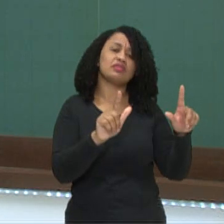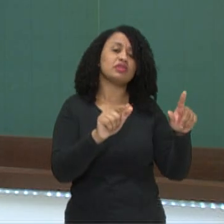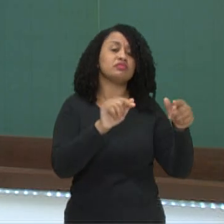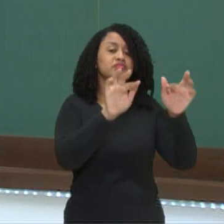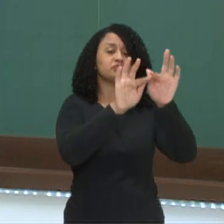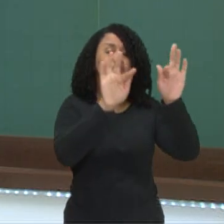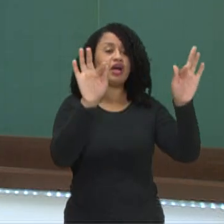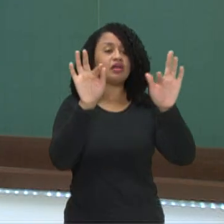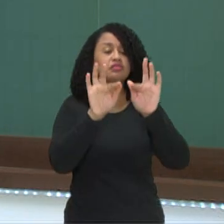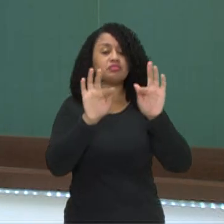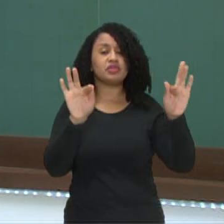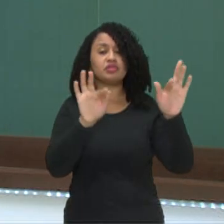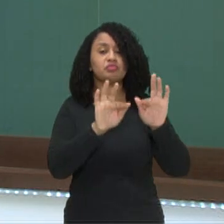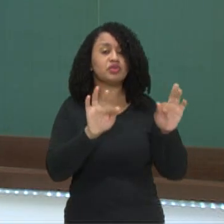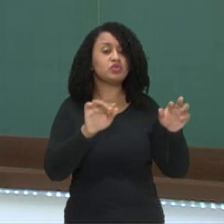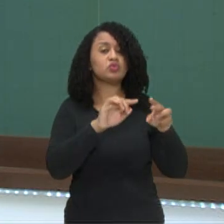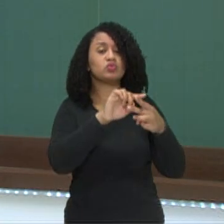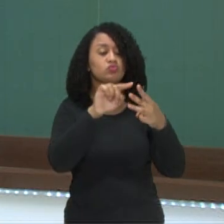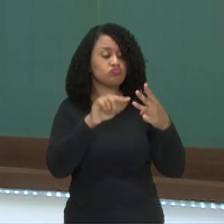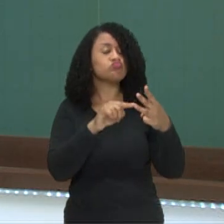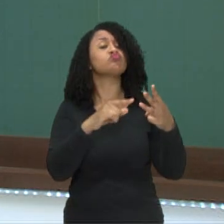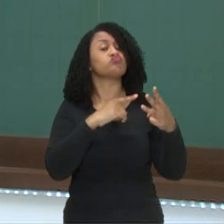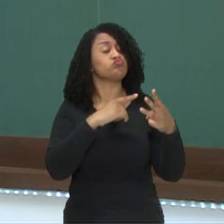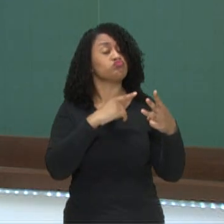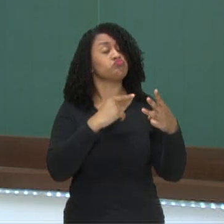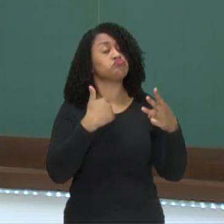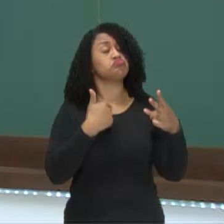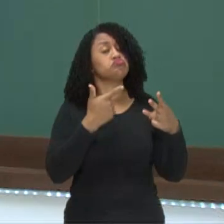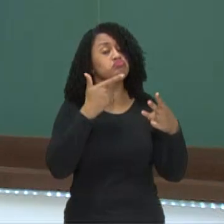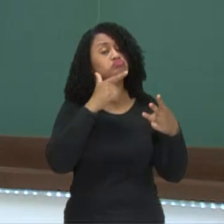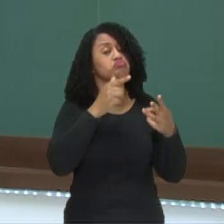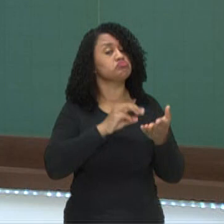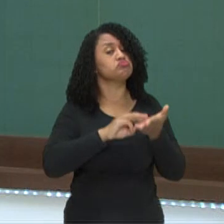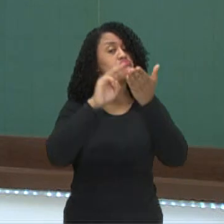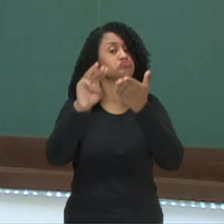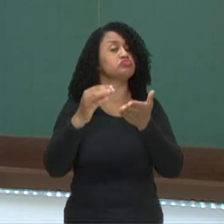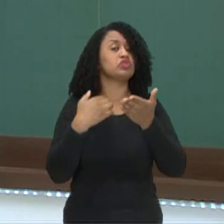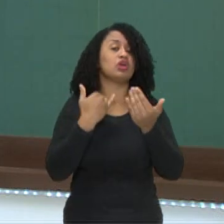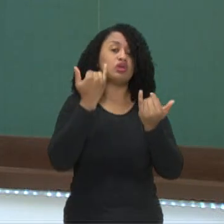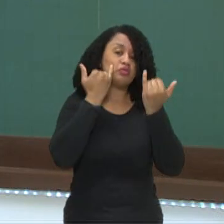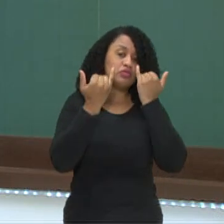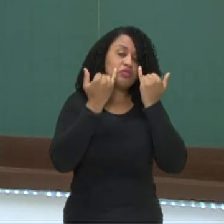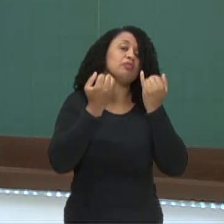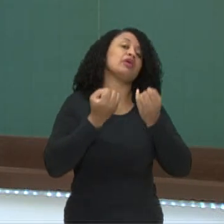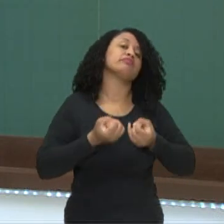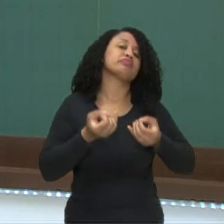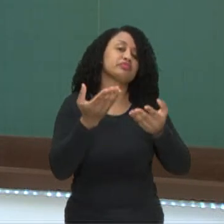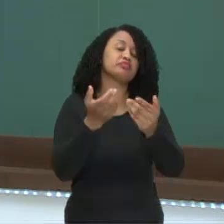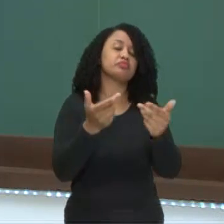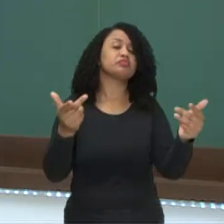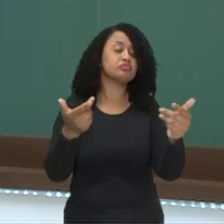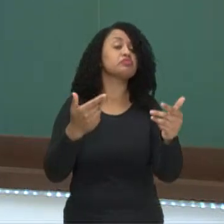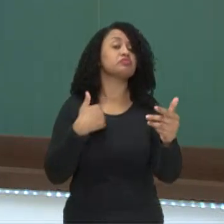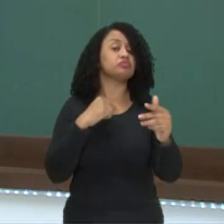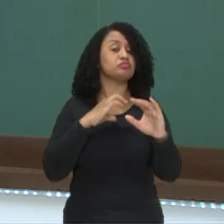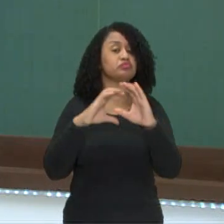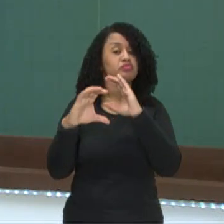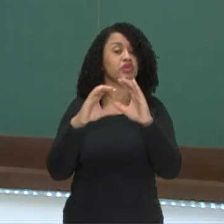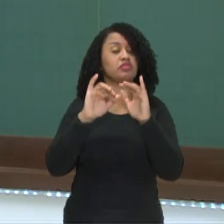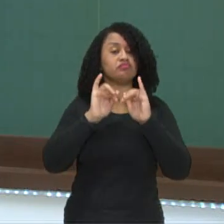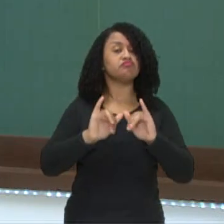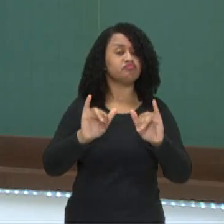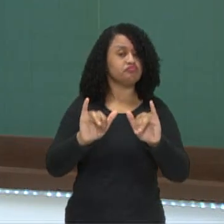frases aqui, nós tivemos uma mensagem sendo transmitida. Algo foi informado, foi comunicado.